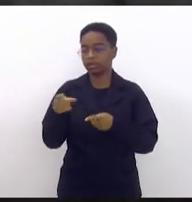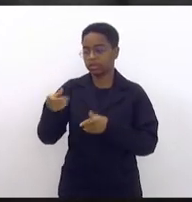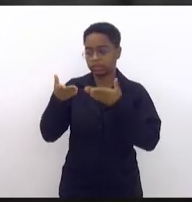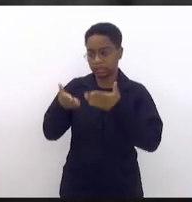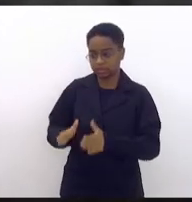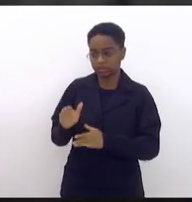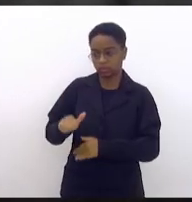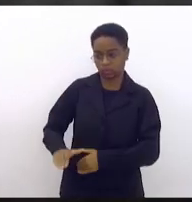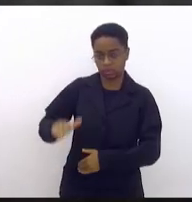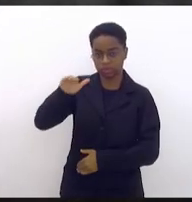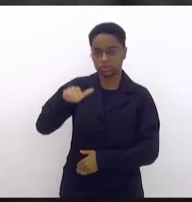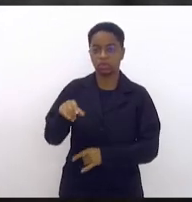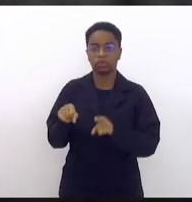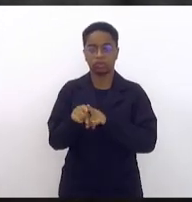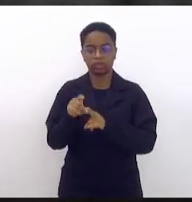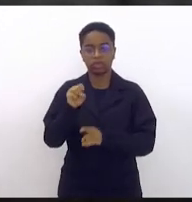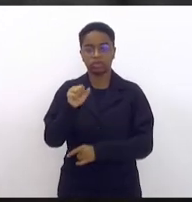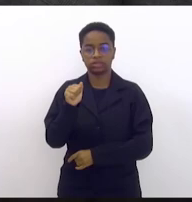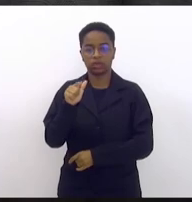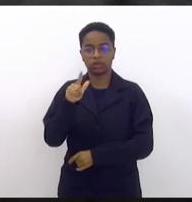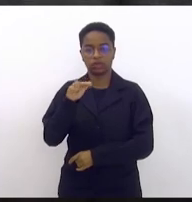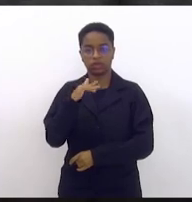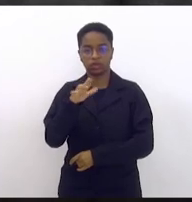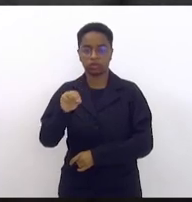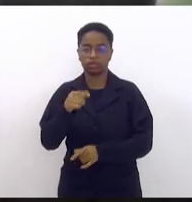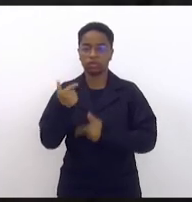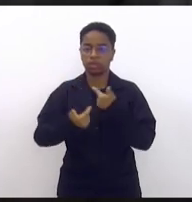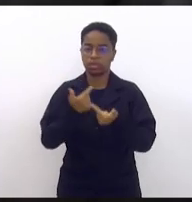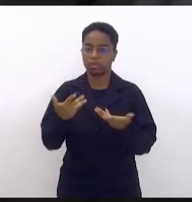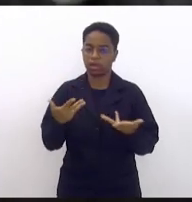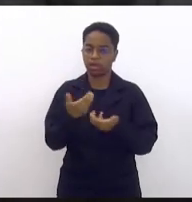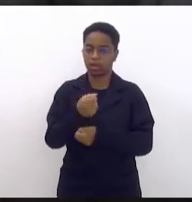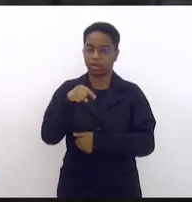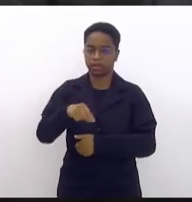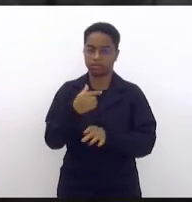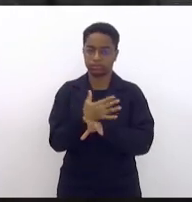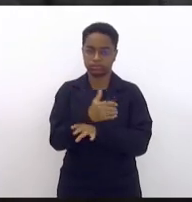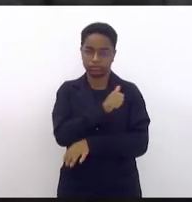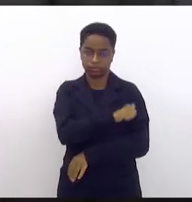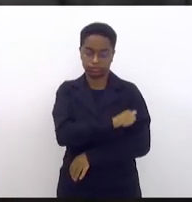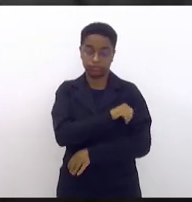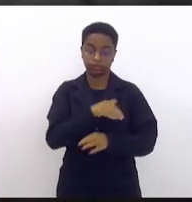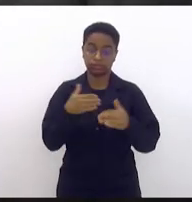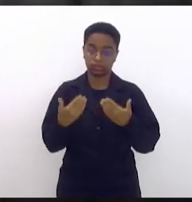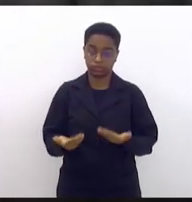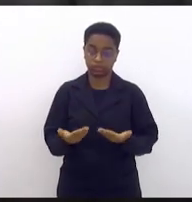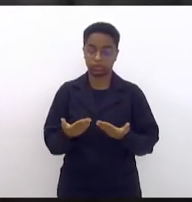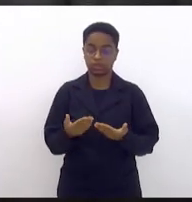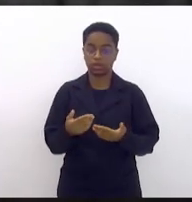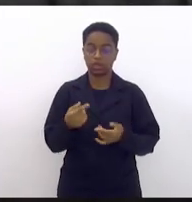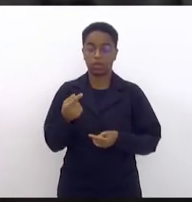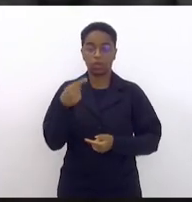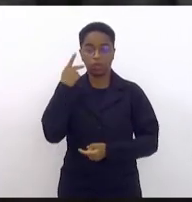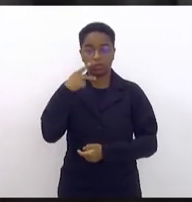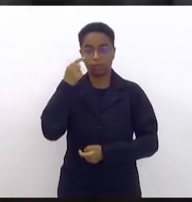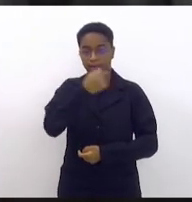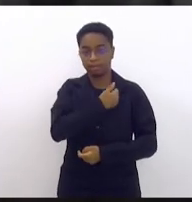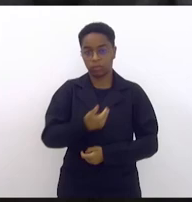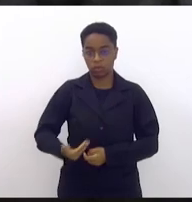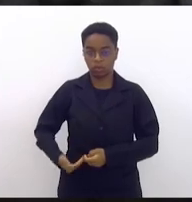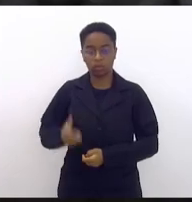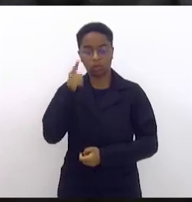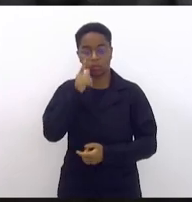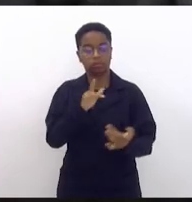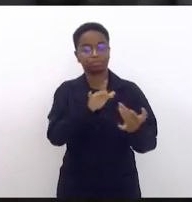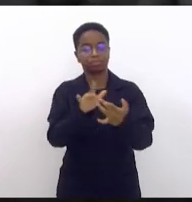e criado só viam que tem feito um trabalho extraordinário no município portanto políticas públicas que vão chegar na ponta